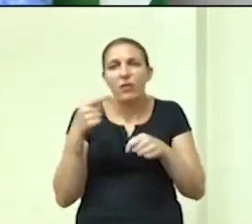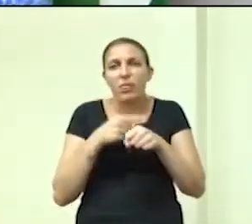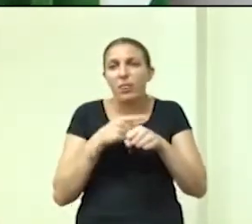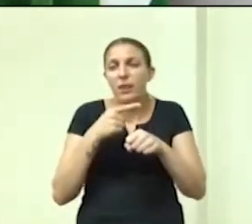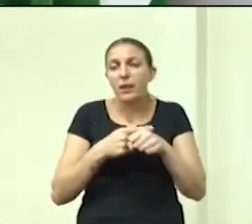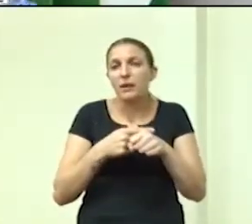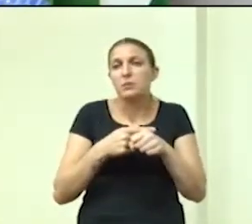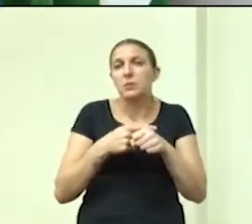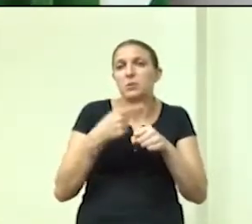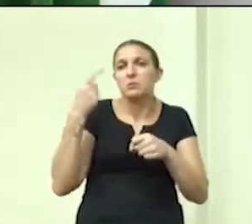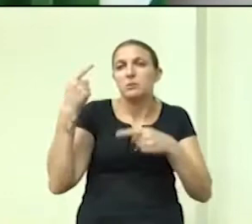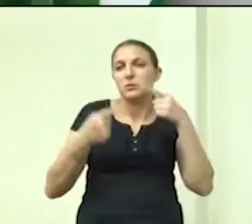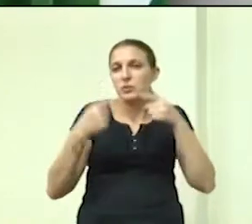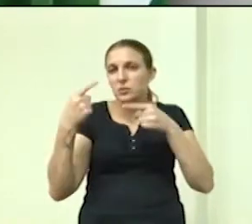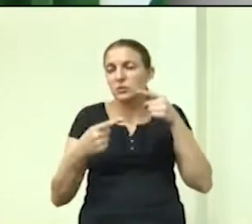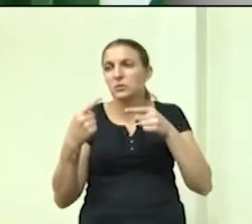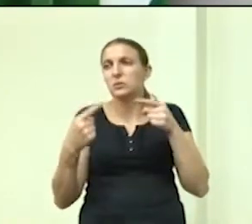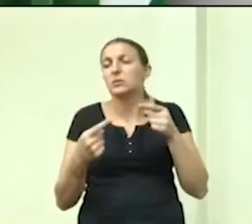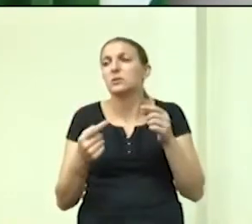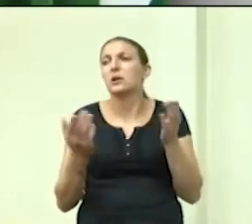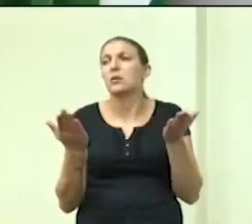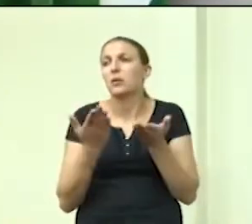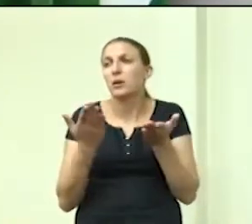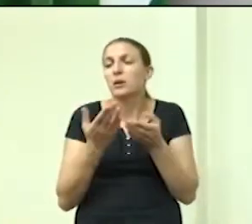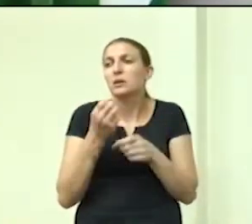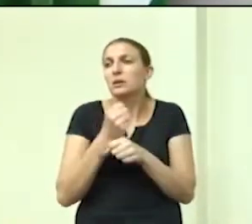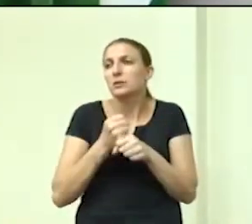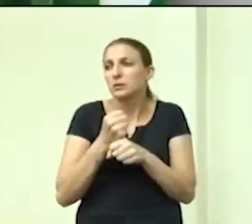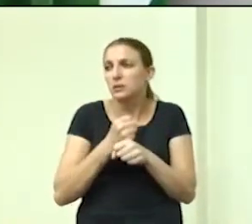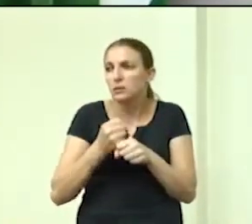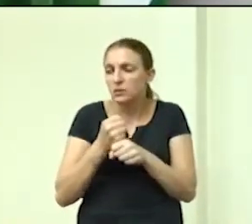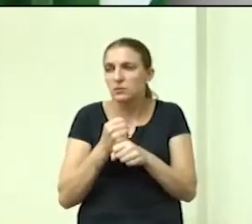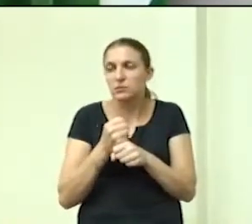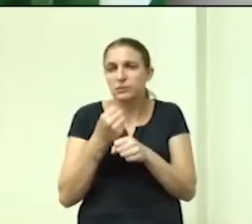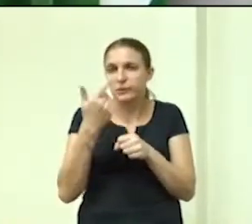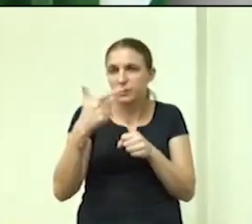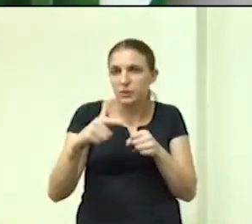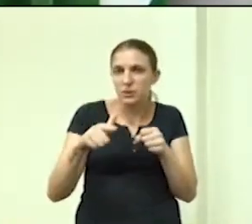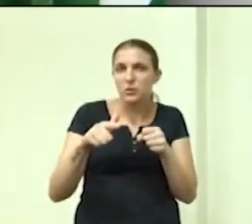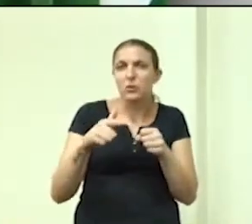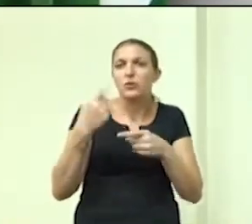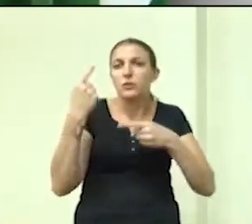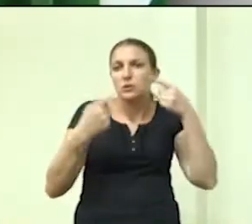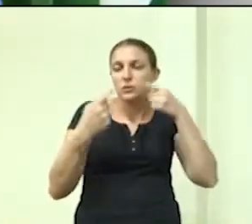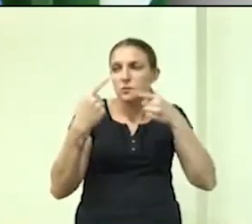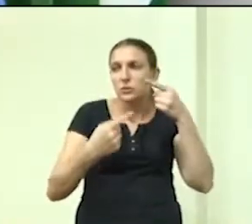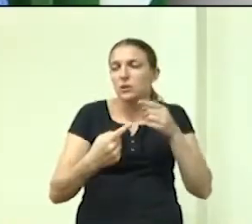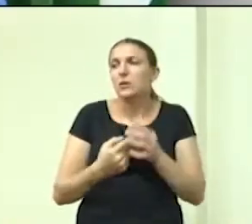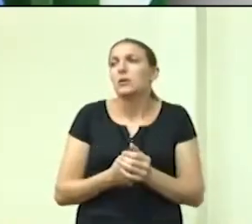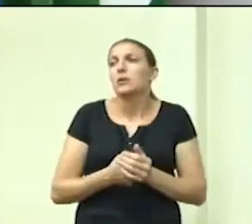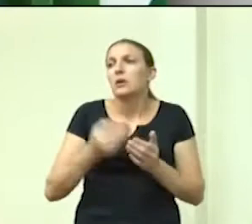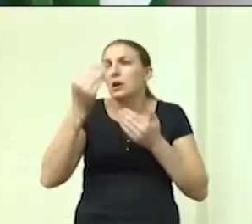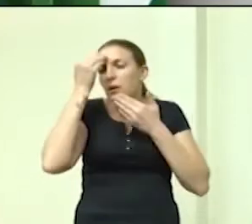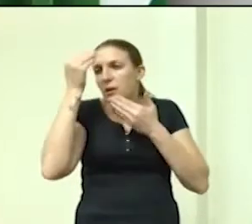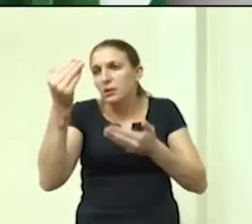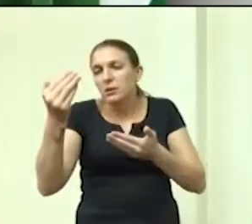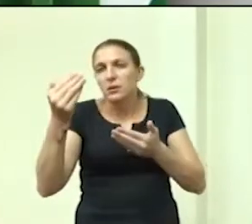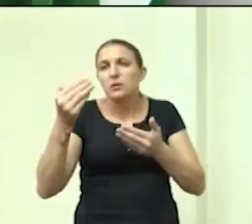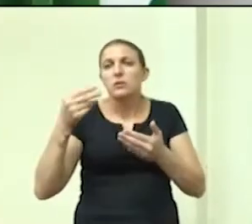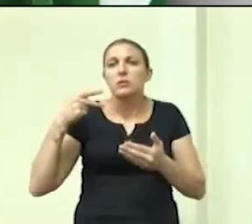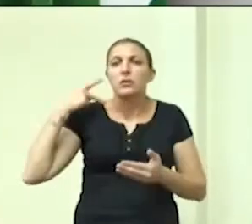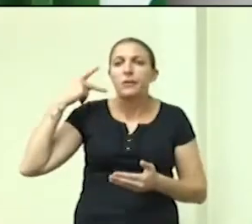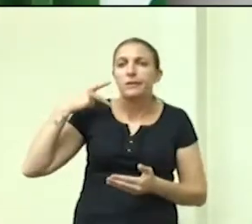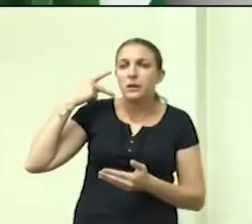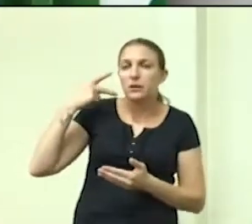Desarquivamos neste ano, está aí há mais de 30 dias na casa. Agradeço ao vereador Gilson Serafim, que foi o relator, né, do projeto, então,